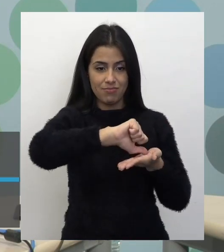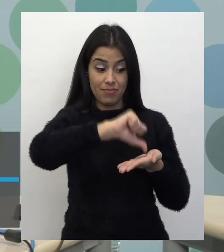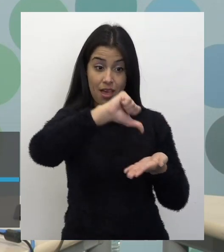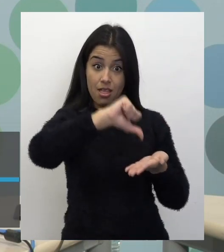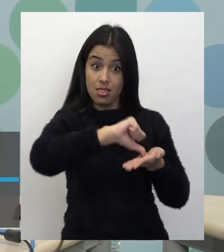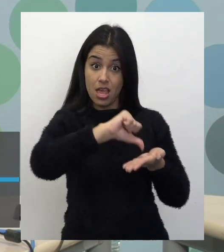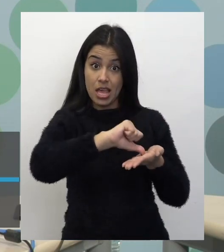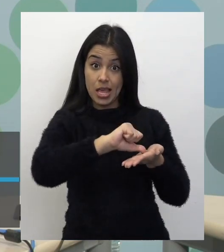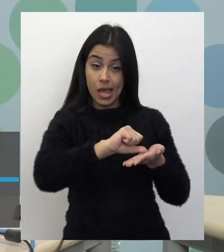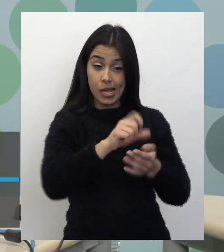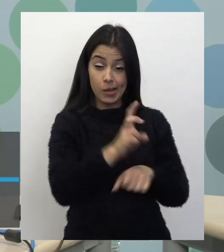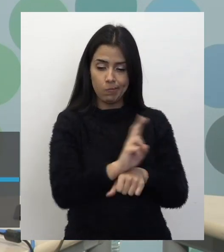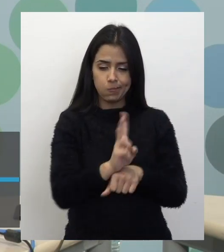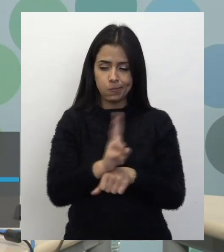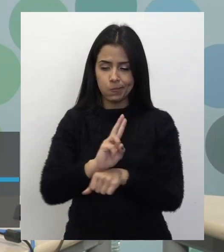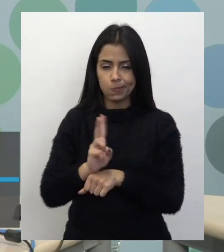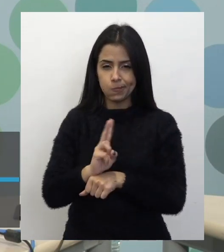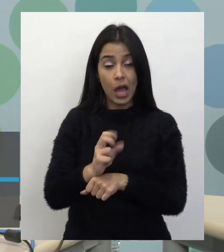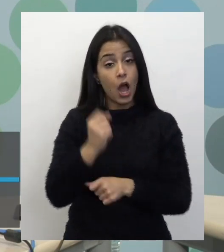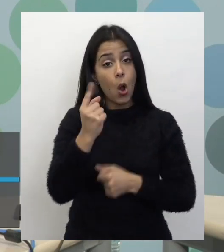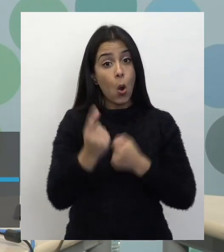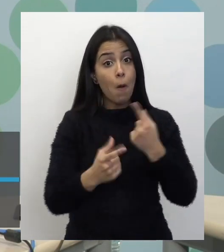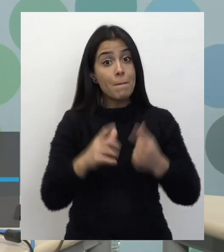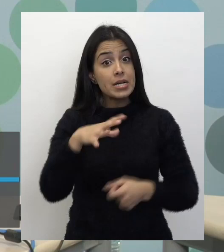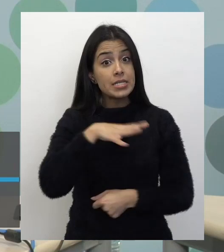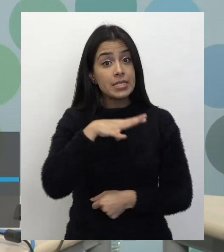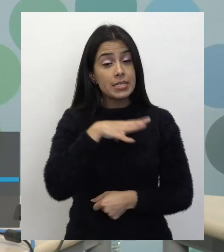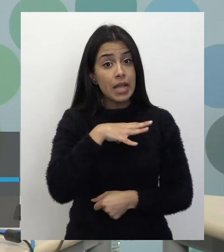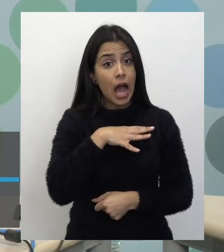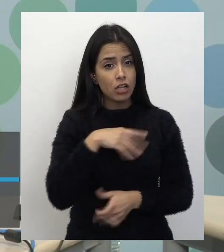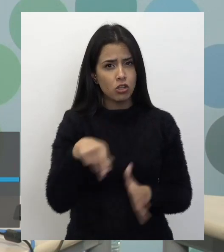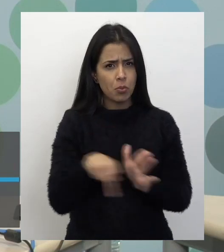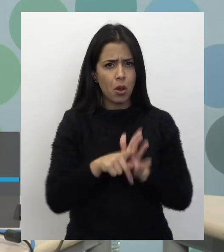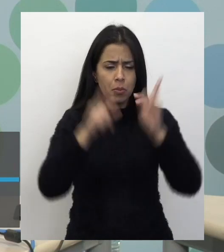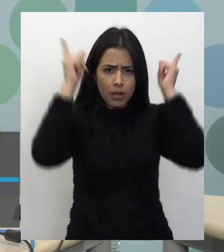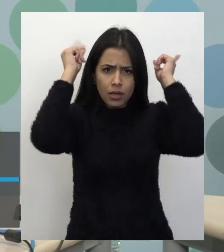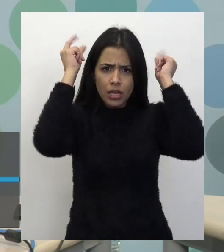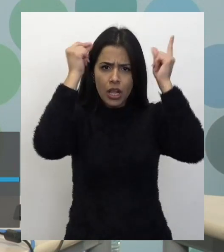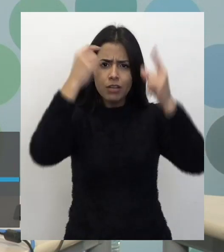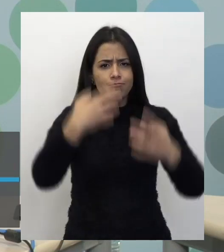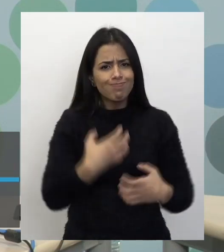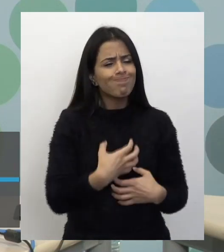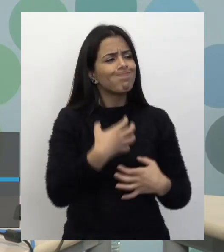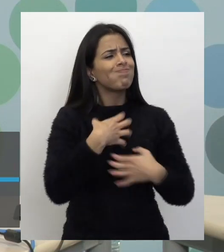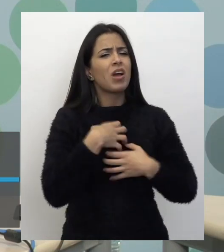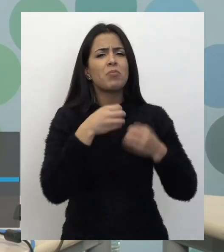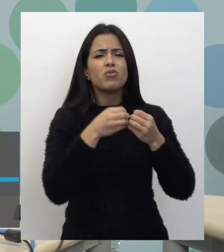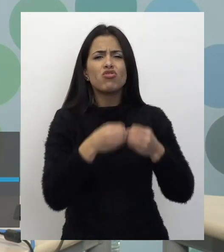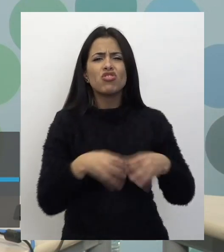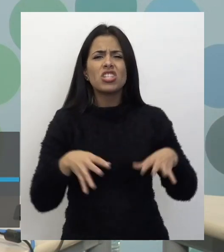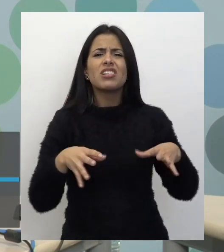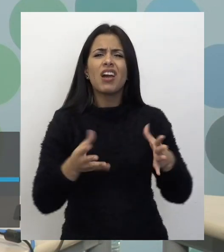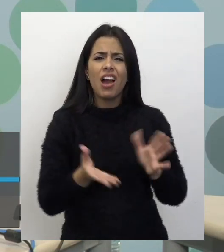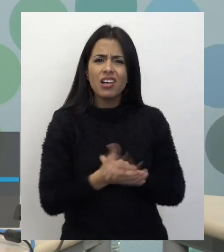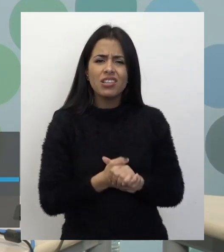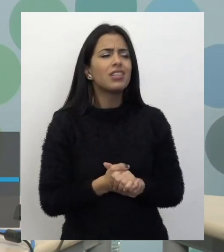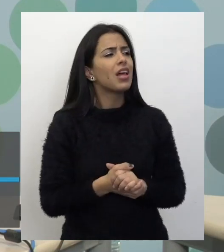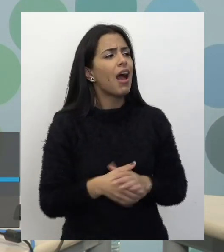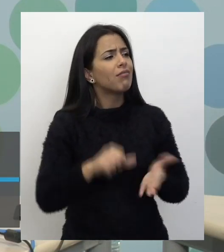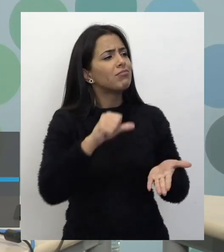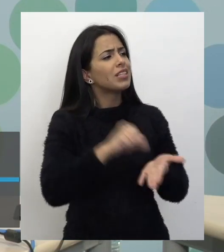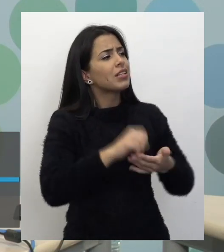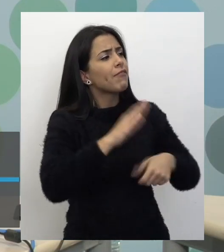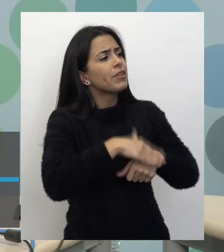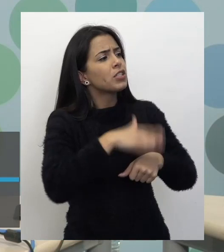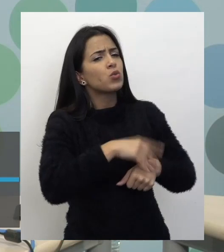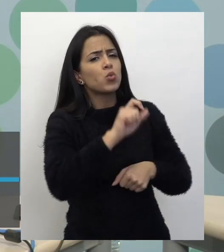Algumas cidades-estado gregas começaram a se sentir prejudicadas com essa Liga de Delos, porque eles não sabiam exatamente o que Atenas estava fazendo,